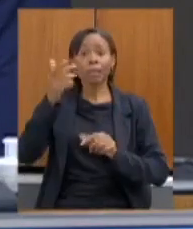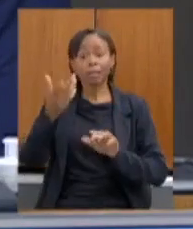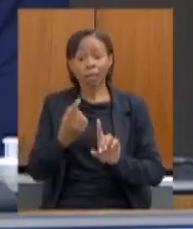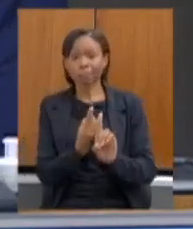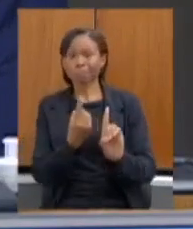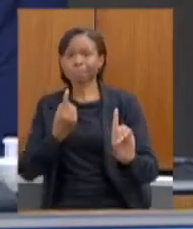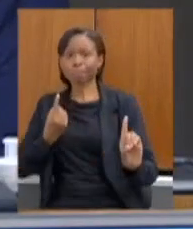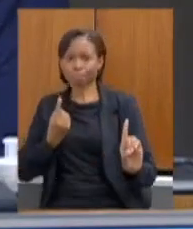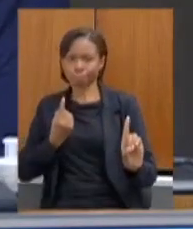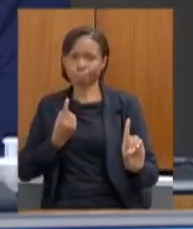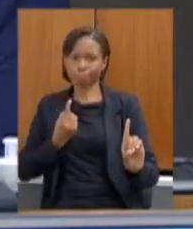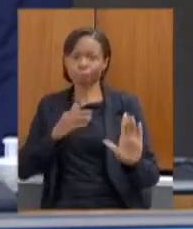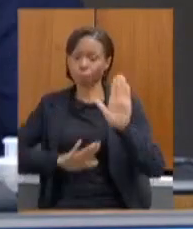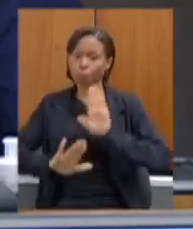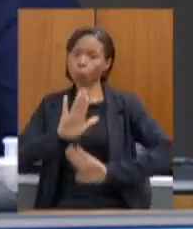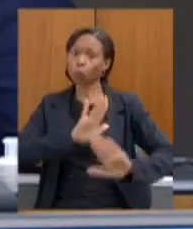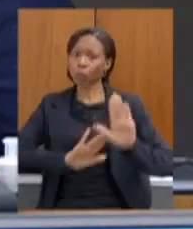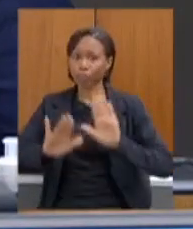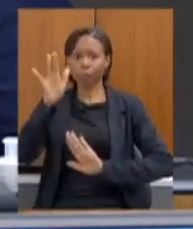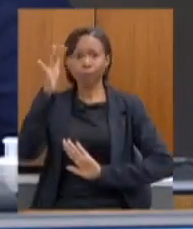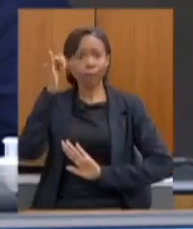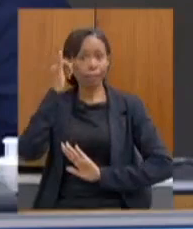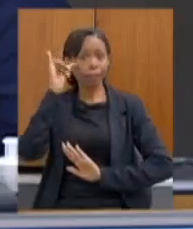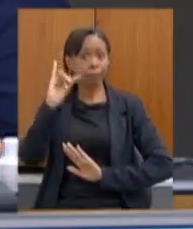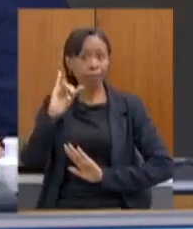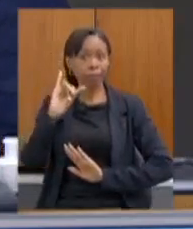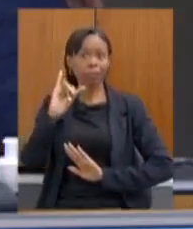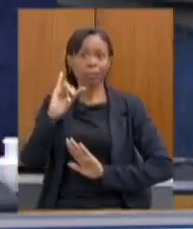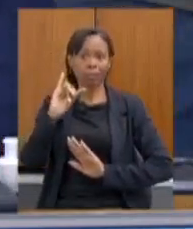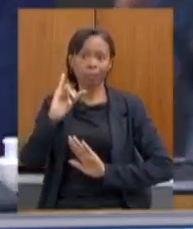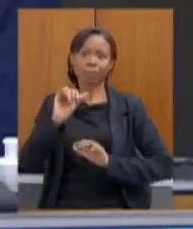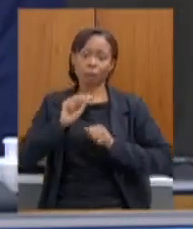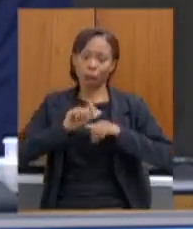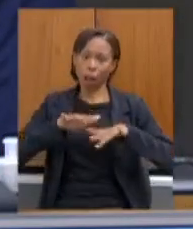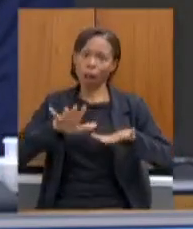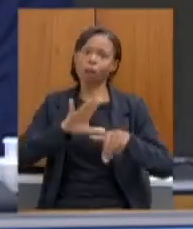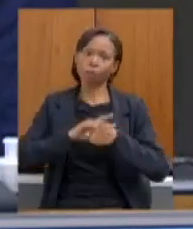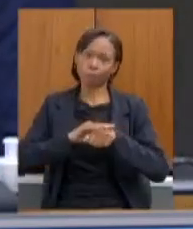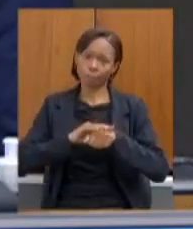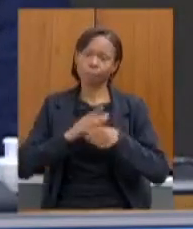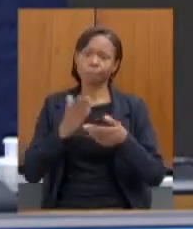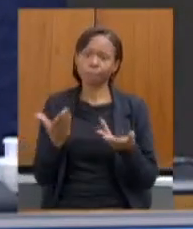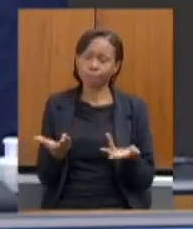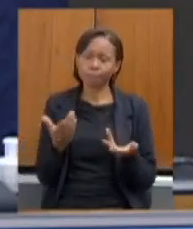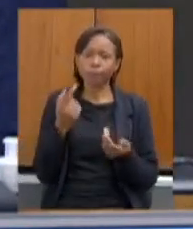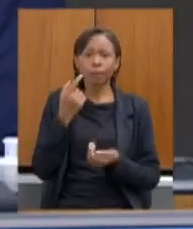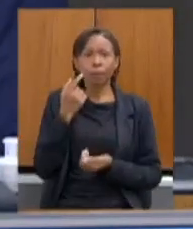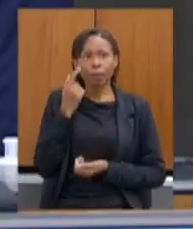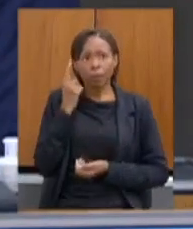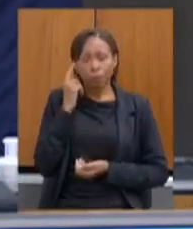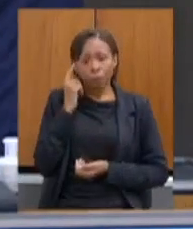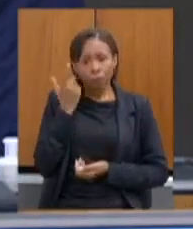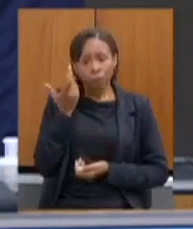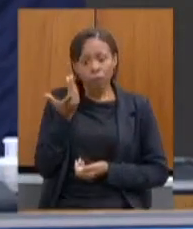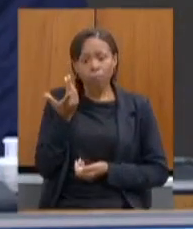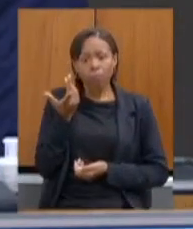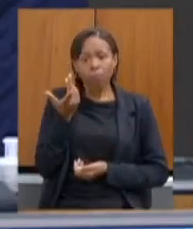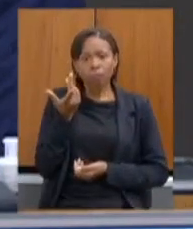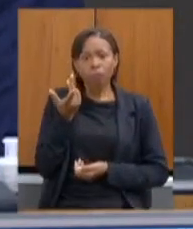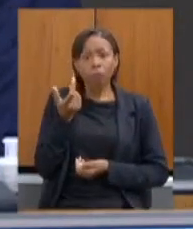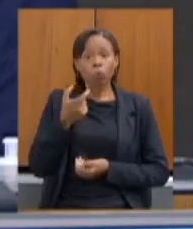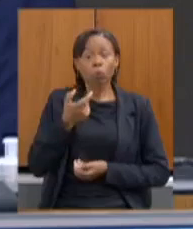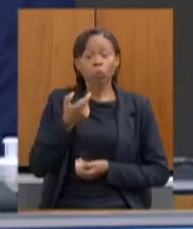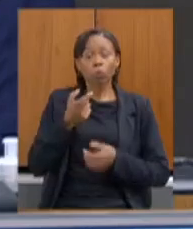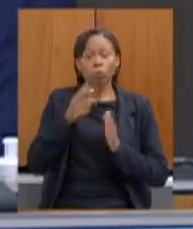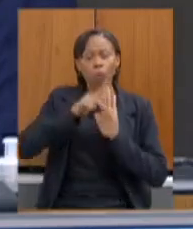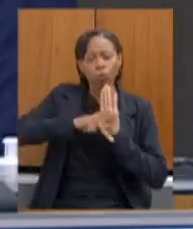necessários para evitar a transmissão da doença. E aí, veja bem, quando eu digo que este sim foi um trabalho, o Minas Consciente